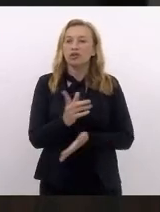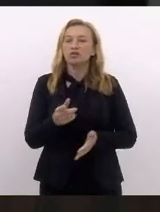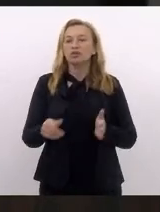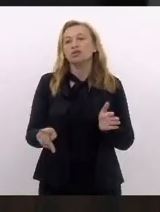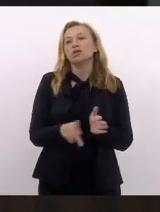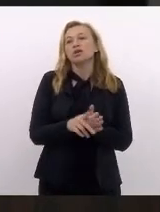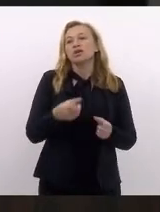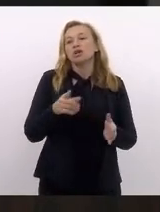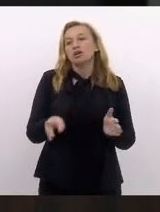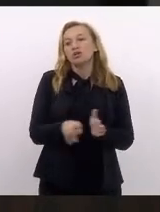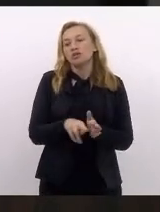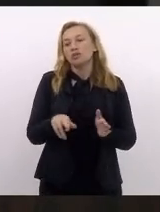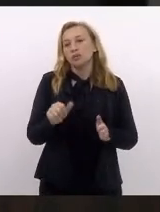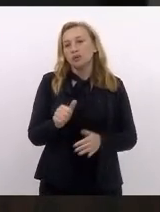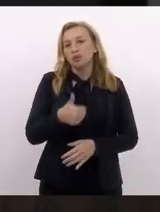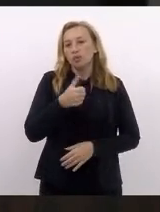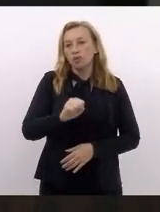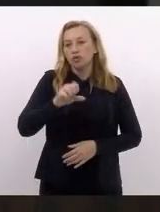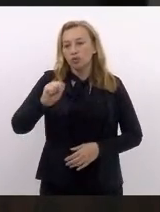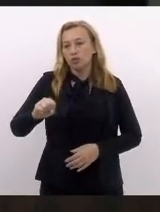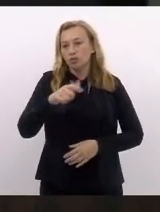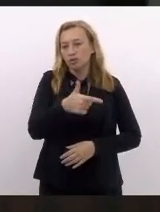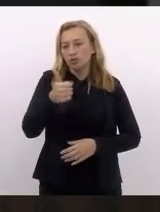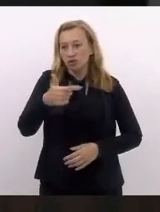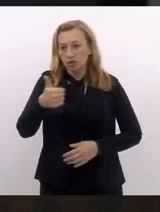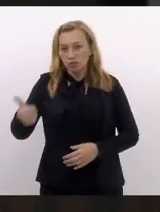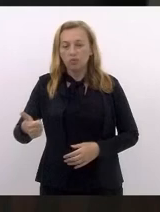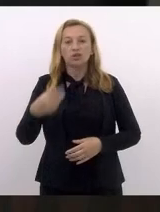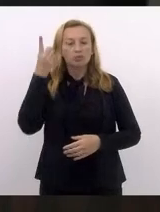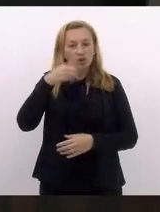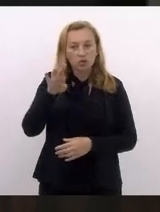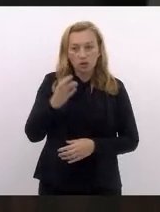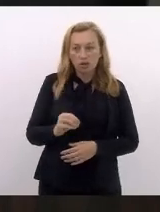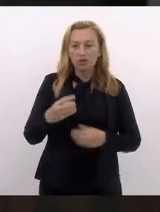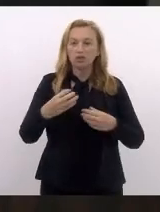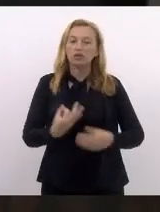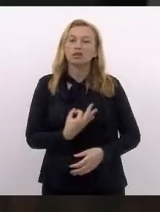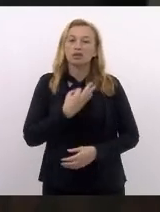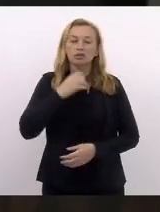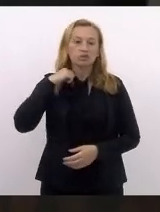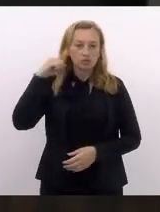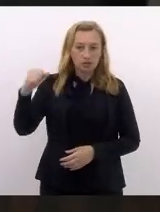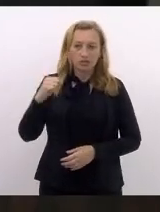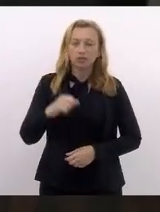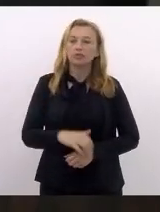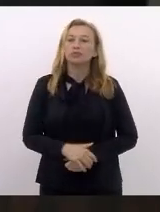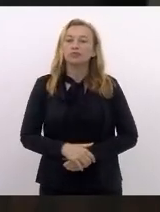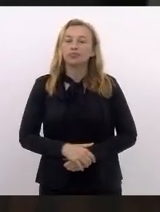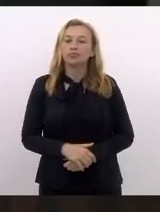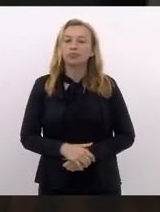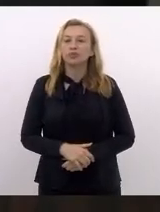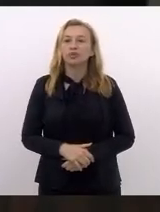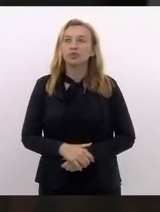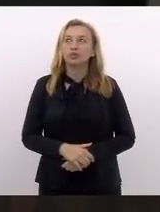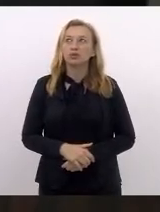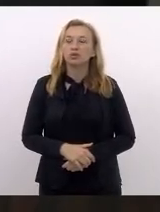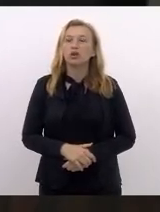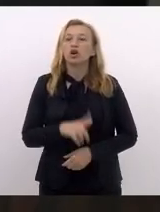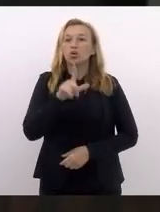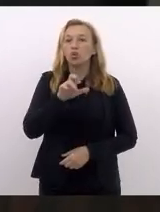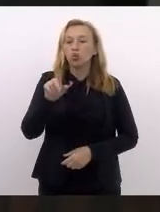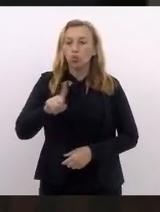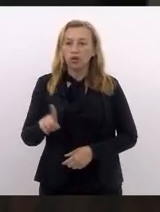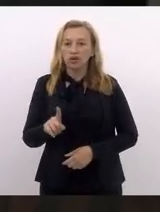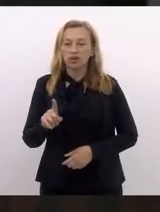discussão única projeto de resolução 882 21 de autoria Deputado Ronaldo anquieta concede medalha Tiradentes e respectivo diploma ao celetista do Senhor